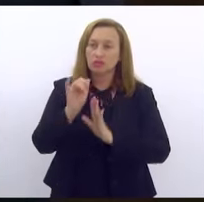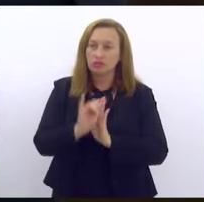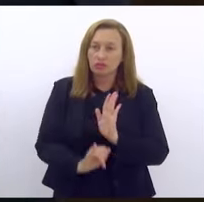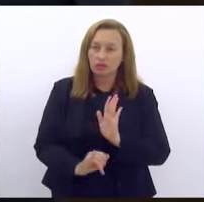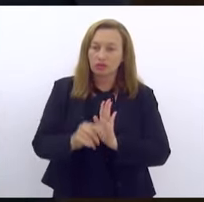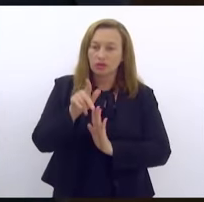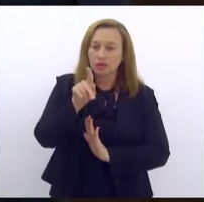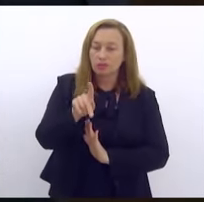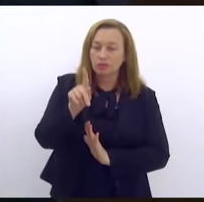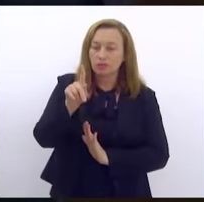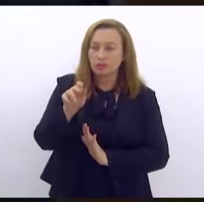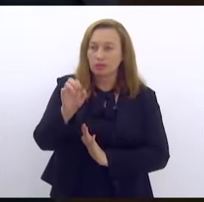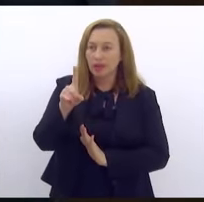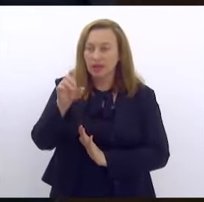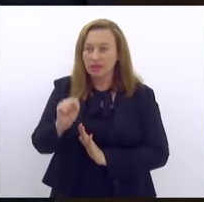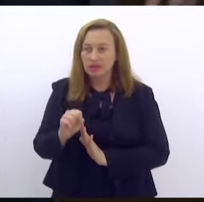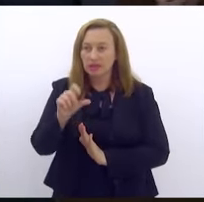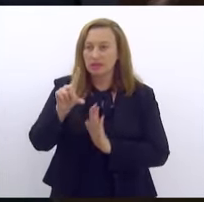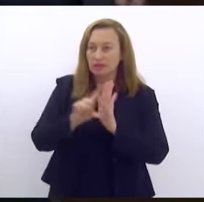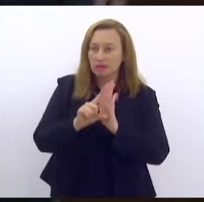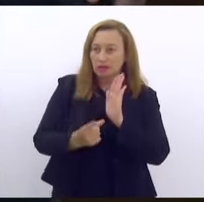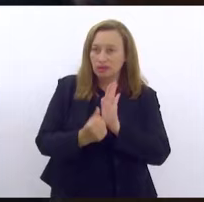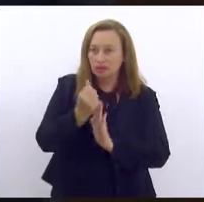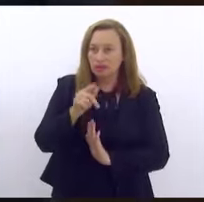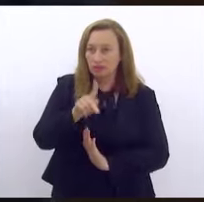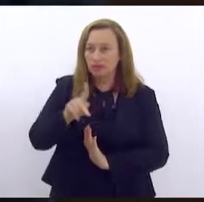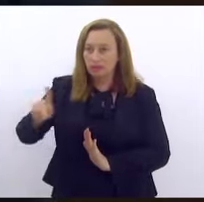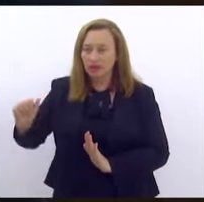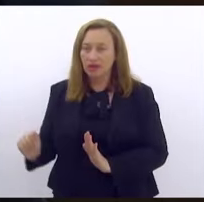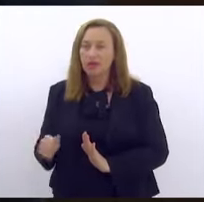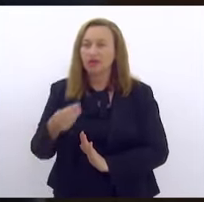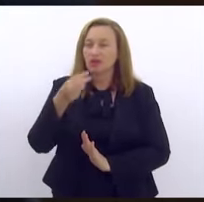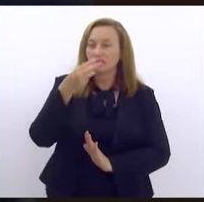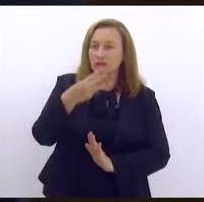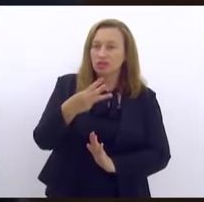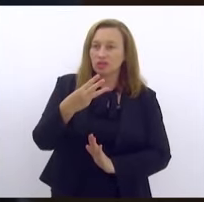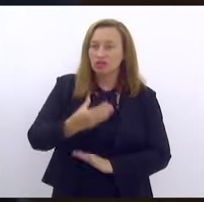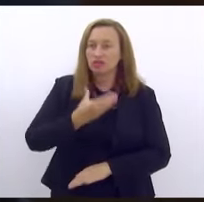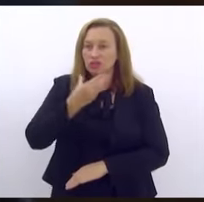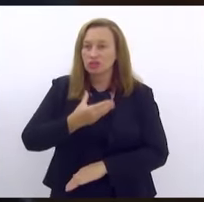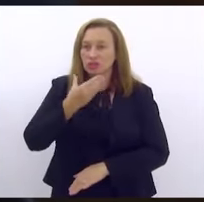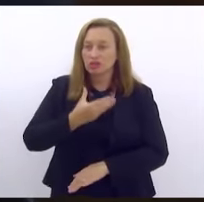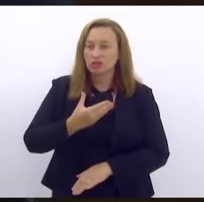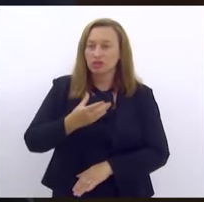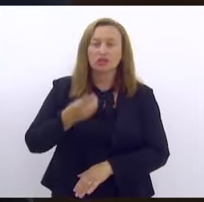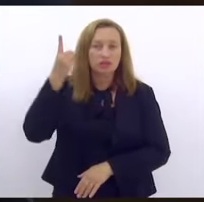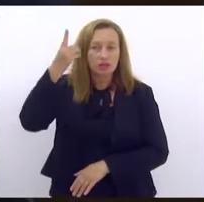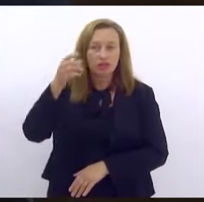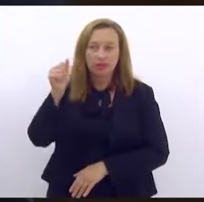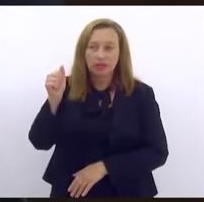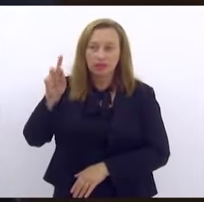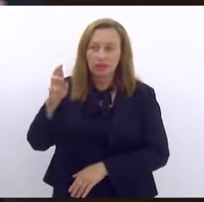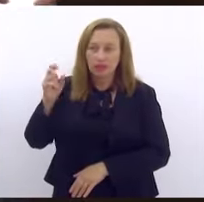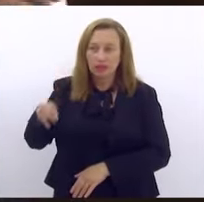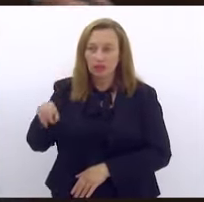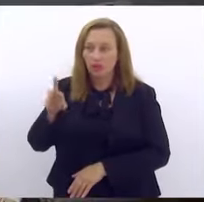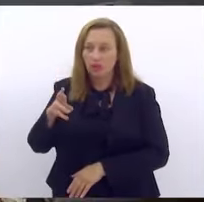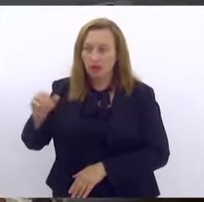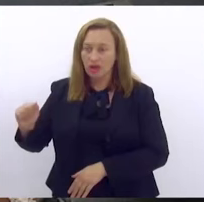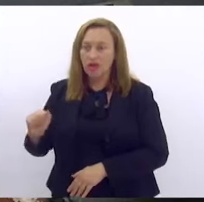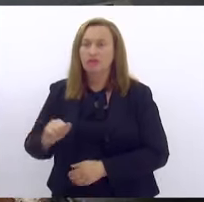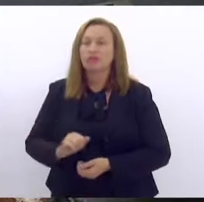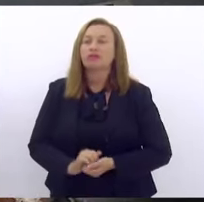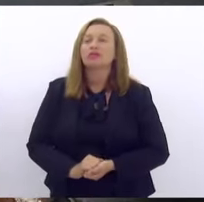do PEDS, da PELOA e do PPA. 13 de dezembro, deputado André Correia, presidente.